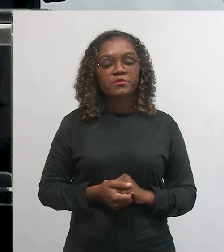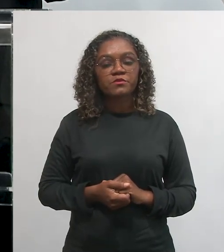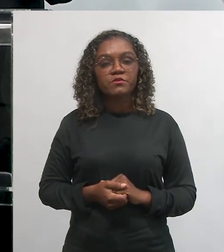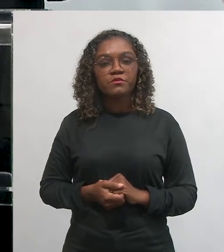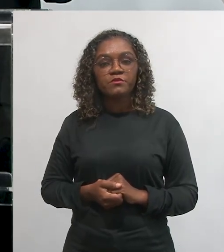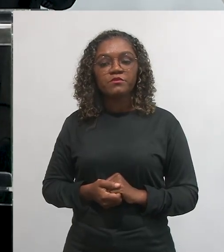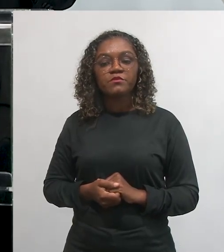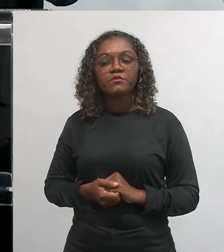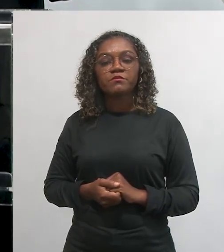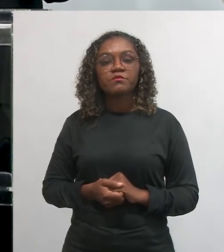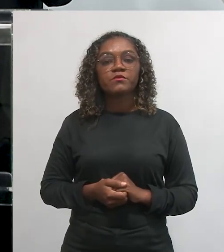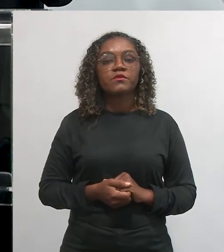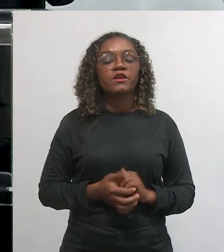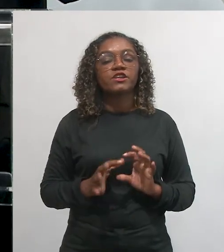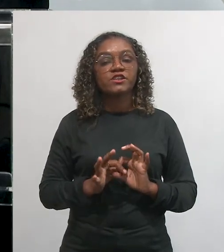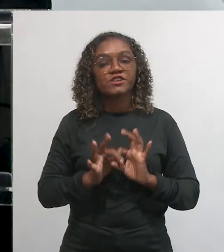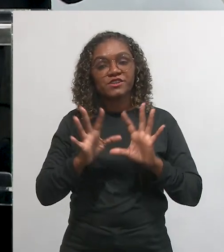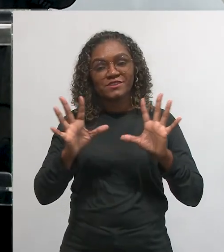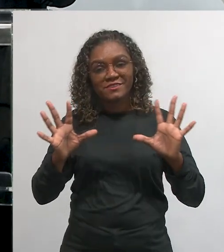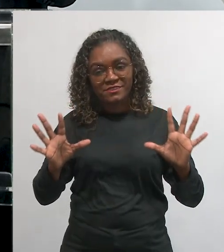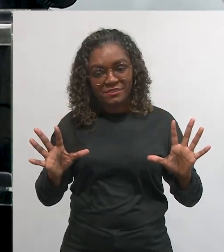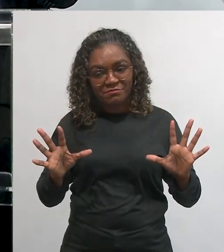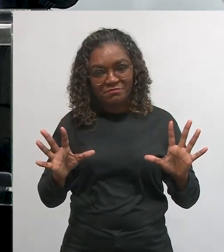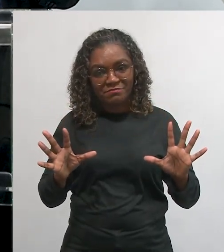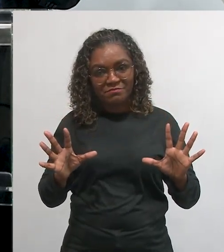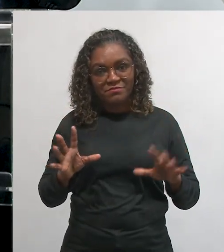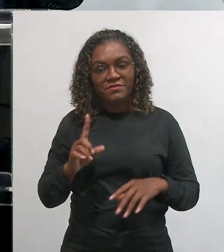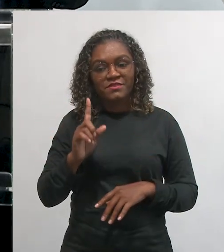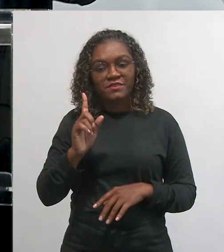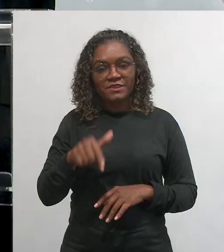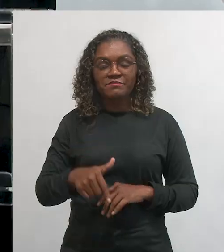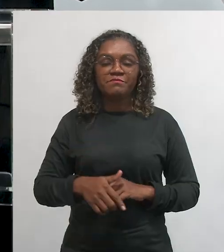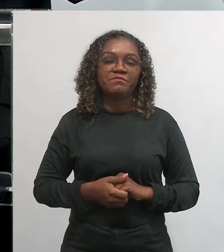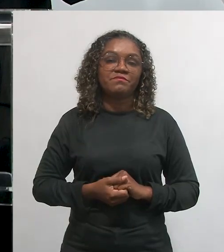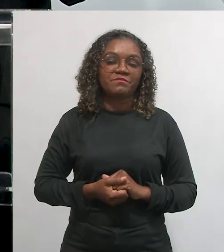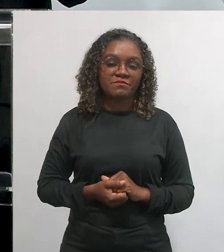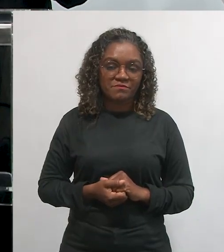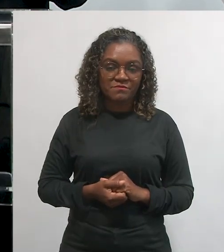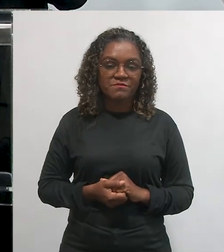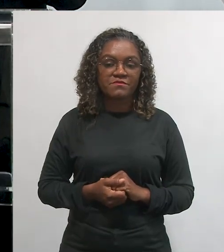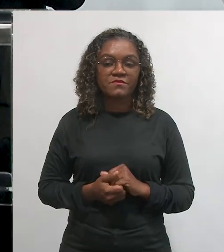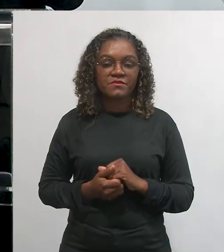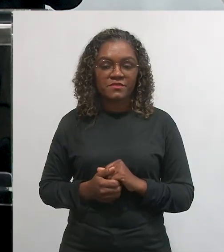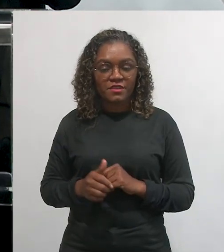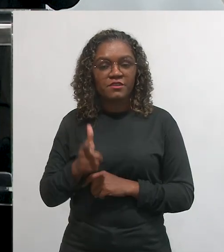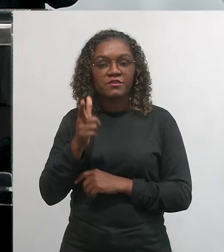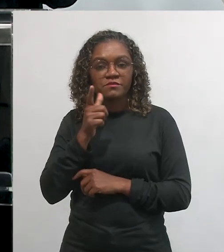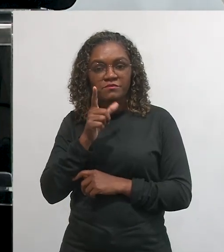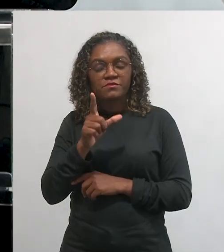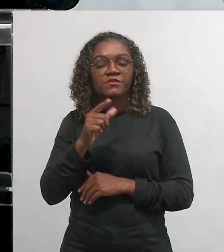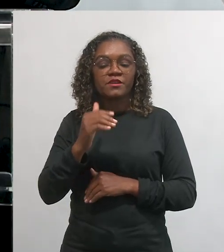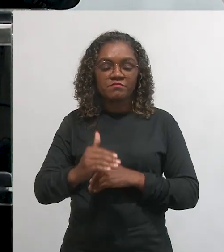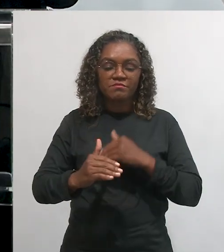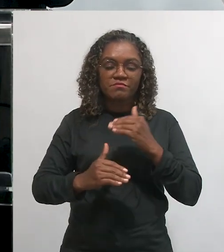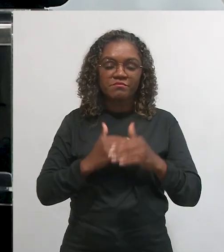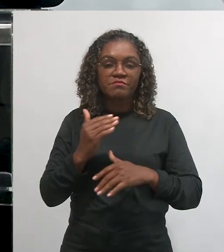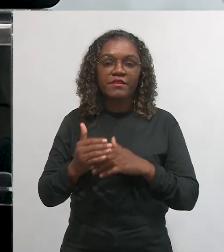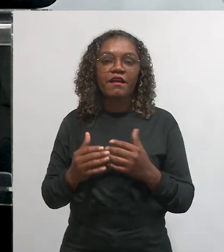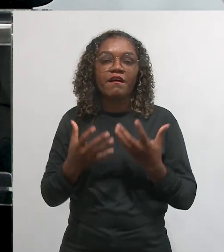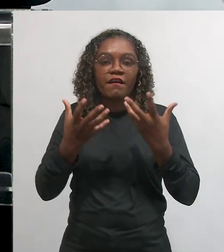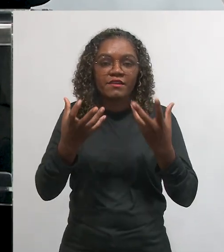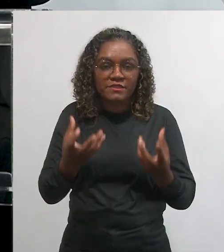comanda, permite, cede os impulsos pessoais e se submete